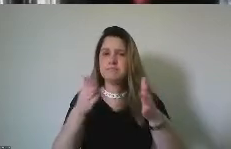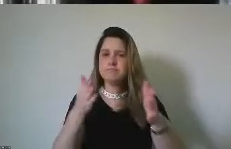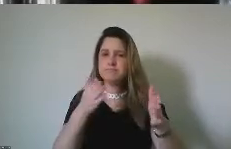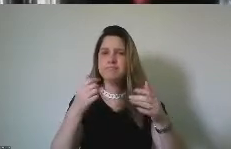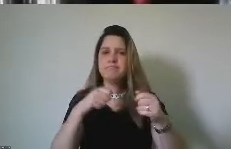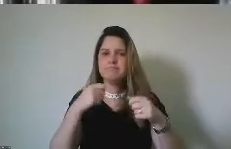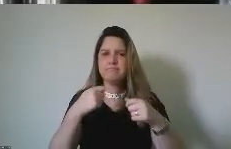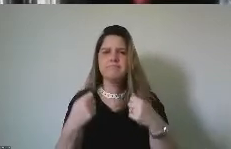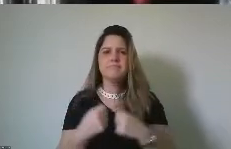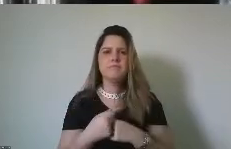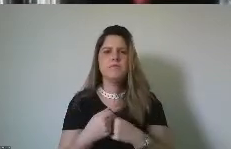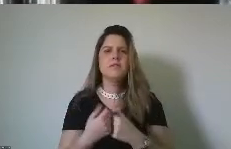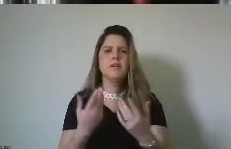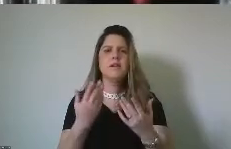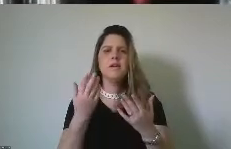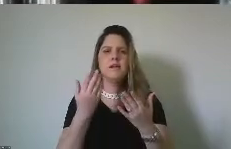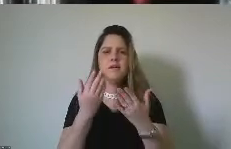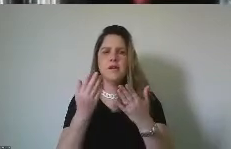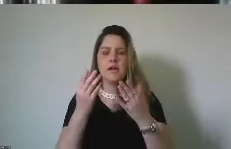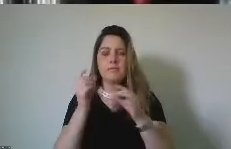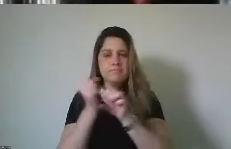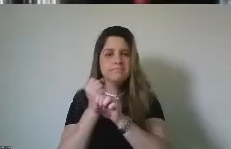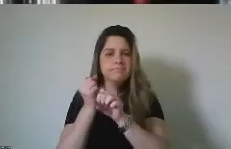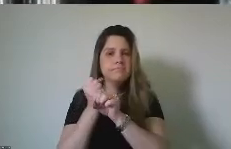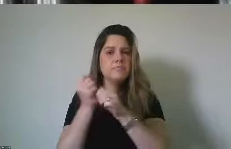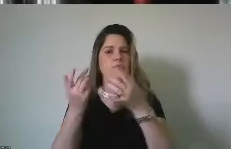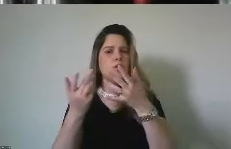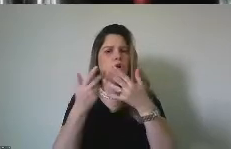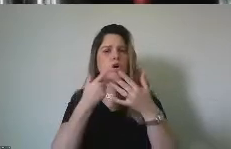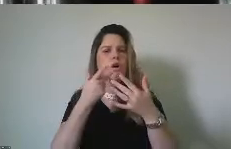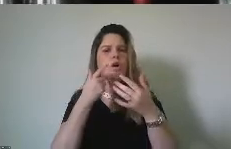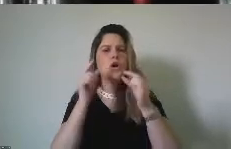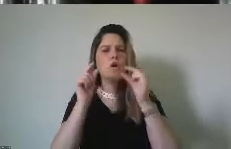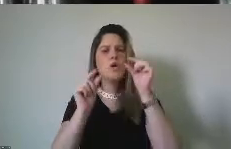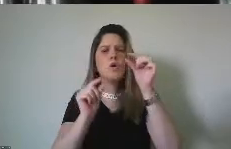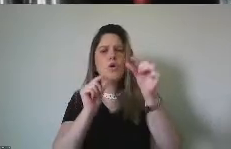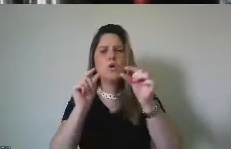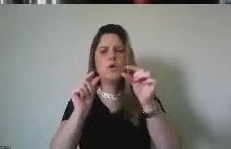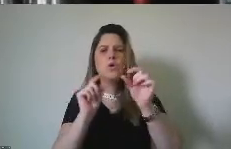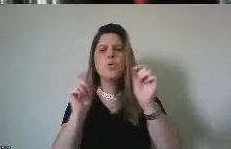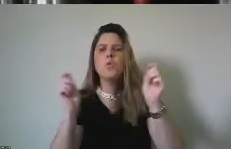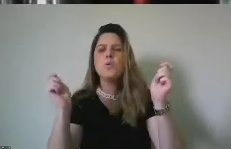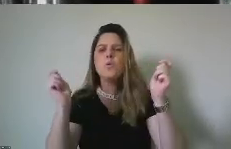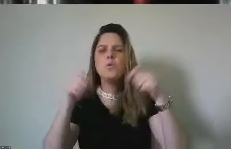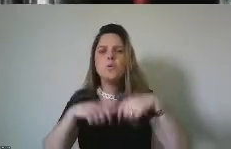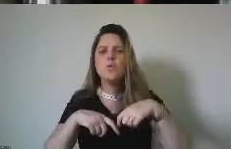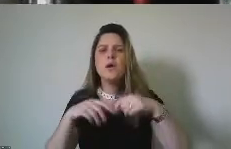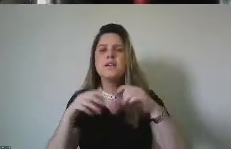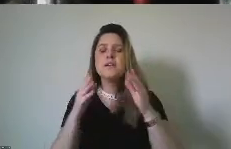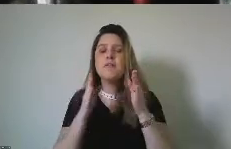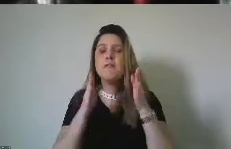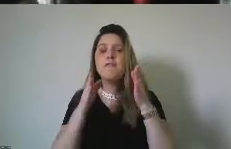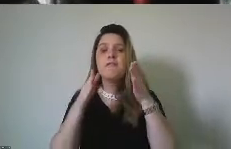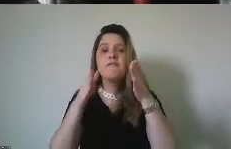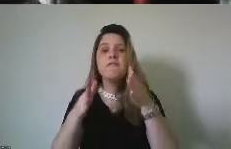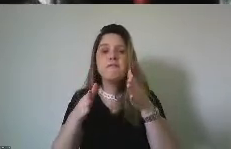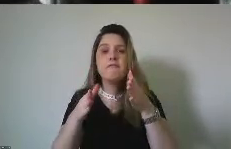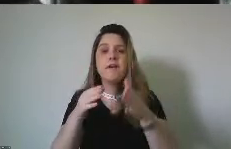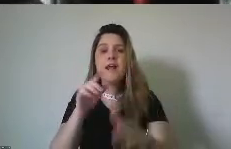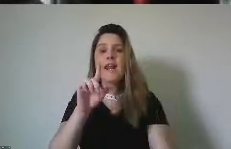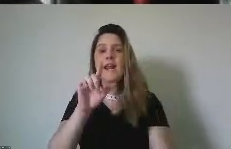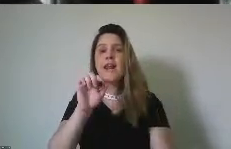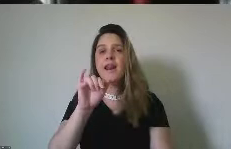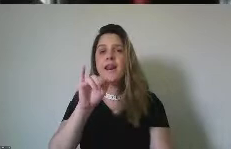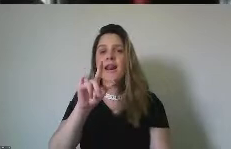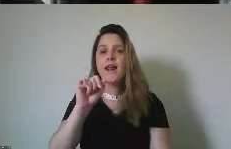meio que sob discussão eu queria entender um pouco do que que vocês enxergam que a potencial dessa fonte no leilão que quer também de